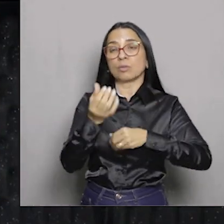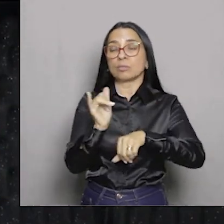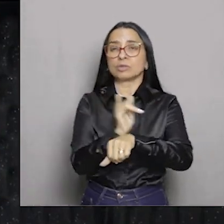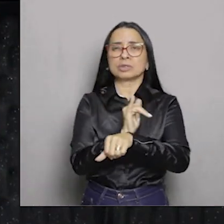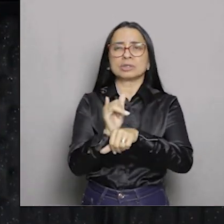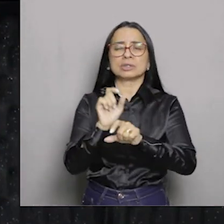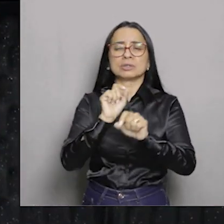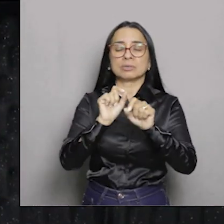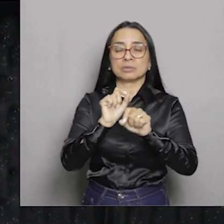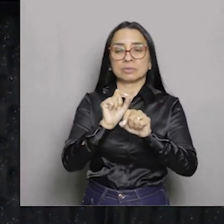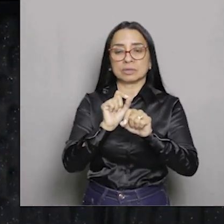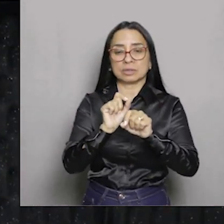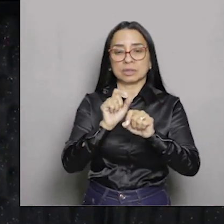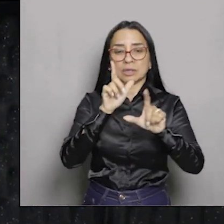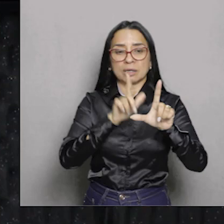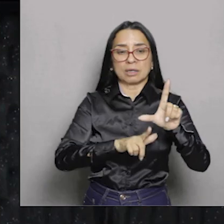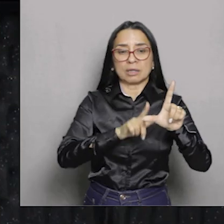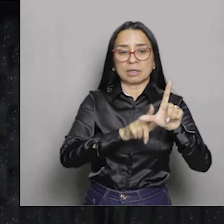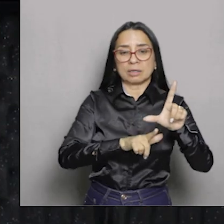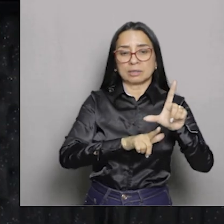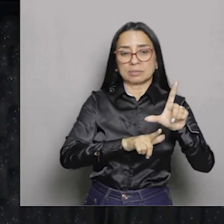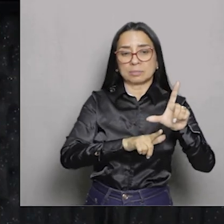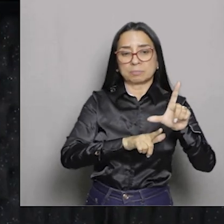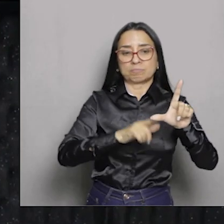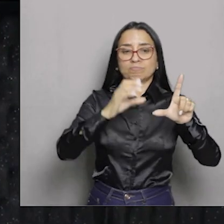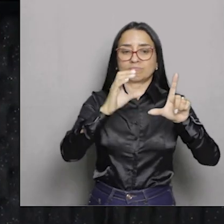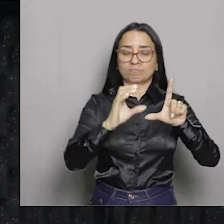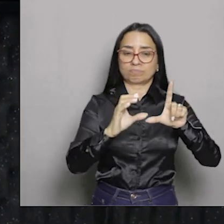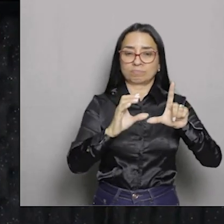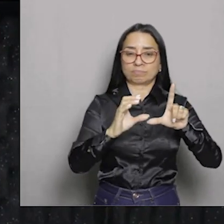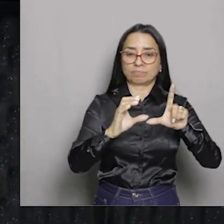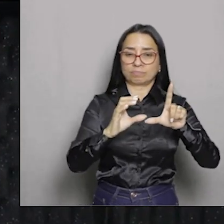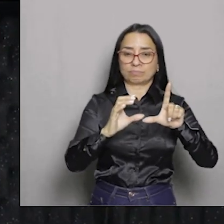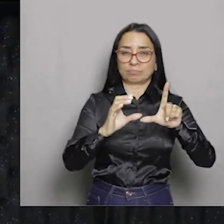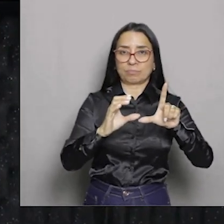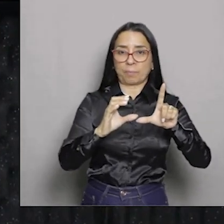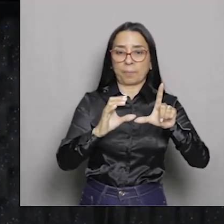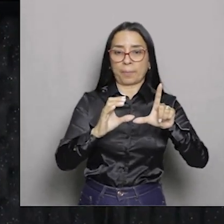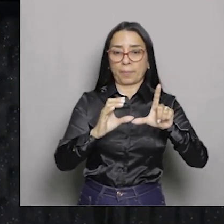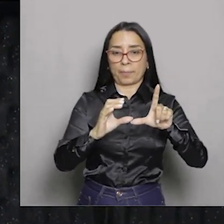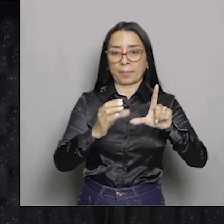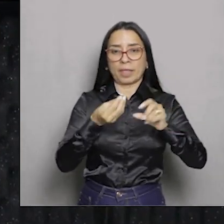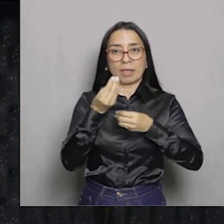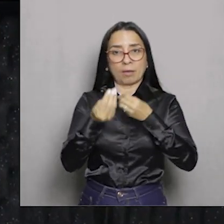as frestas do sistema vigente, que era o sistema escravagista. E até uma forma de,